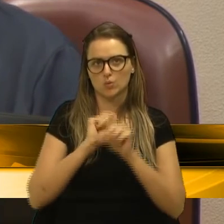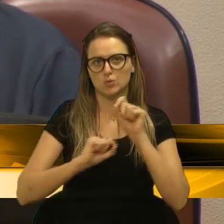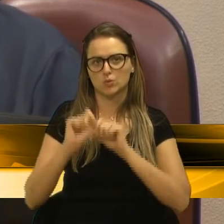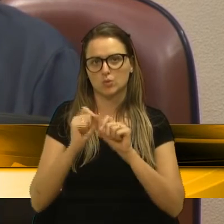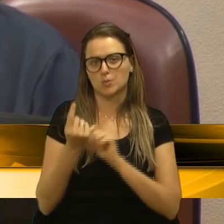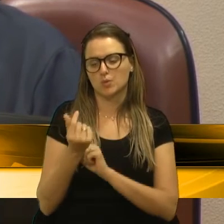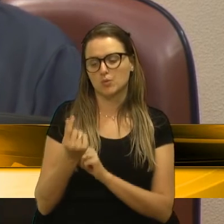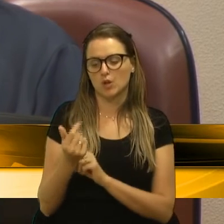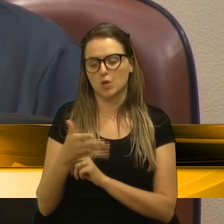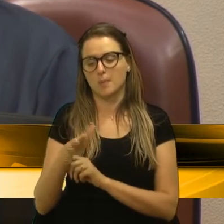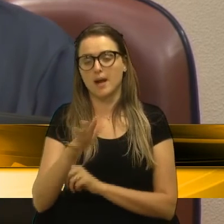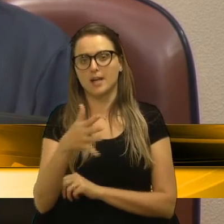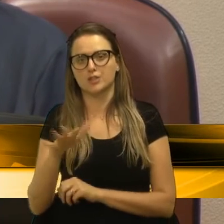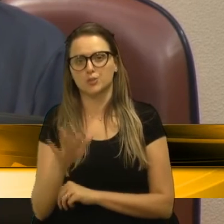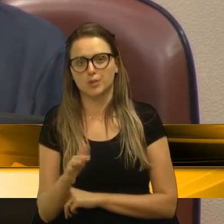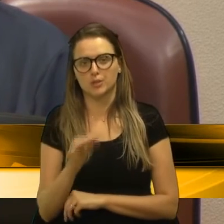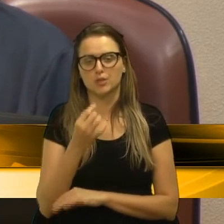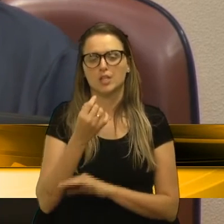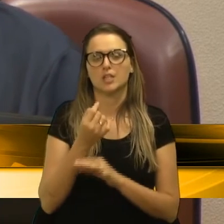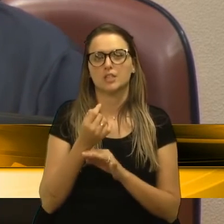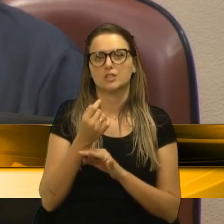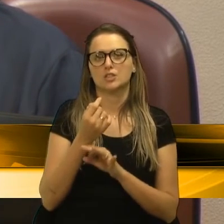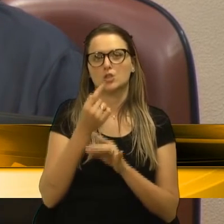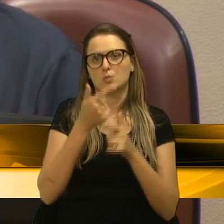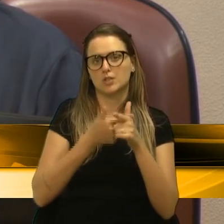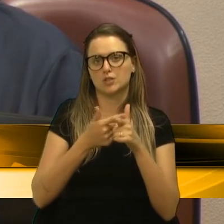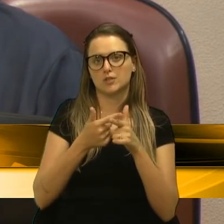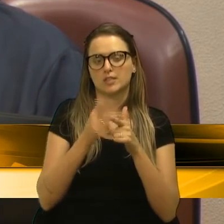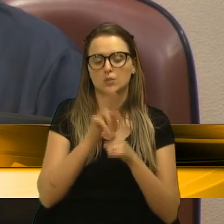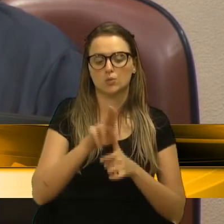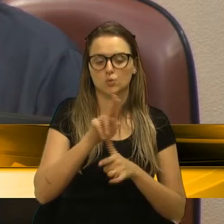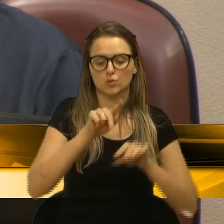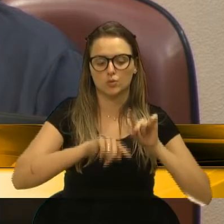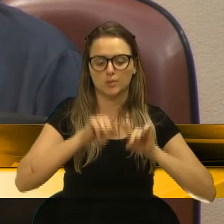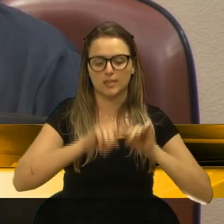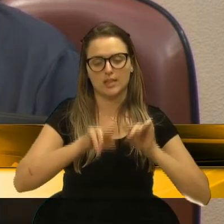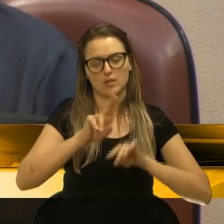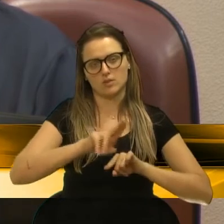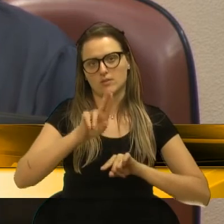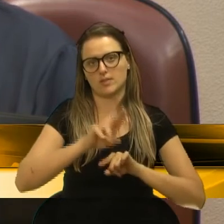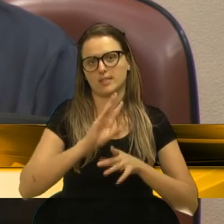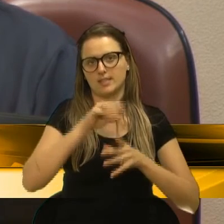valor aproximado de uma parcela mensal do material de consumo que poderá ser utilizado.